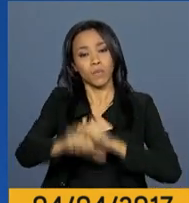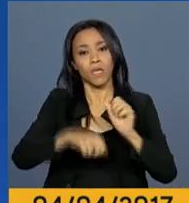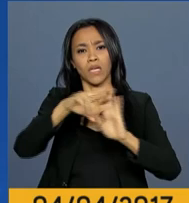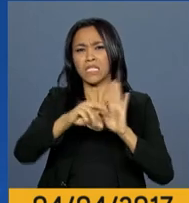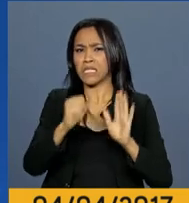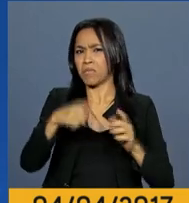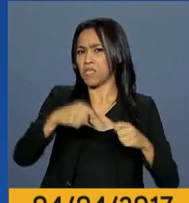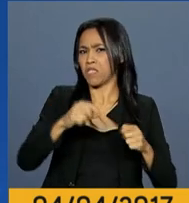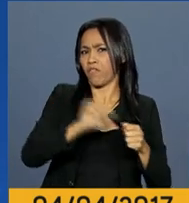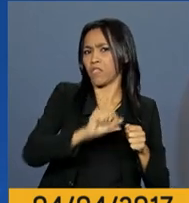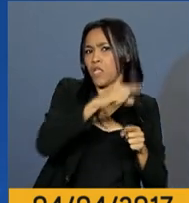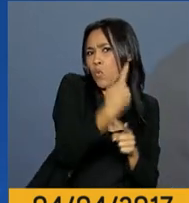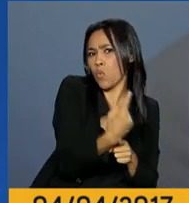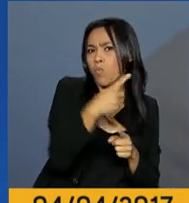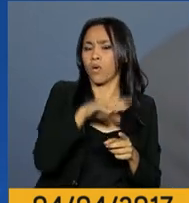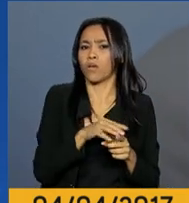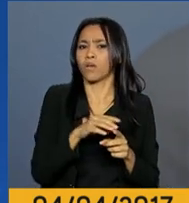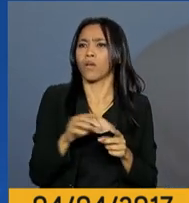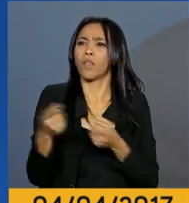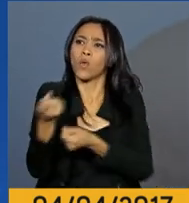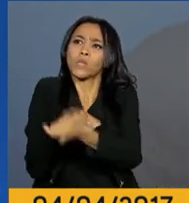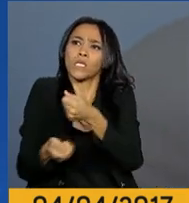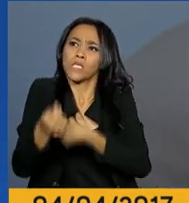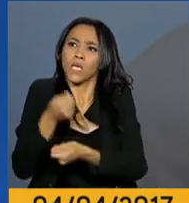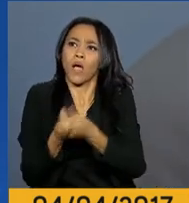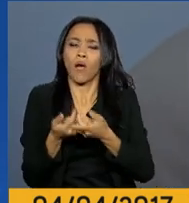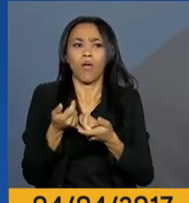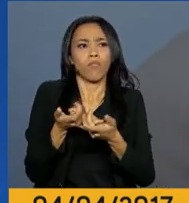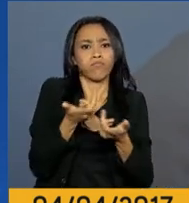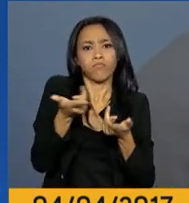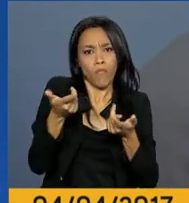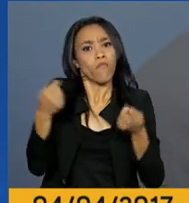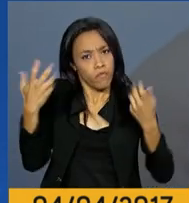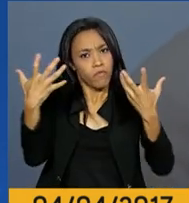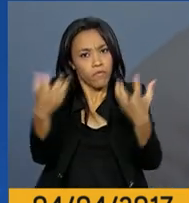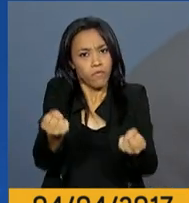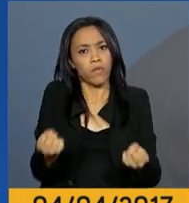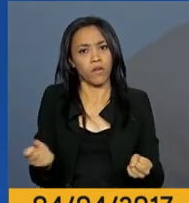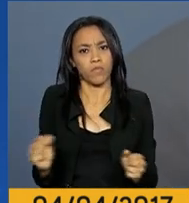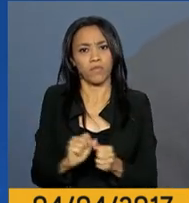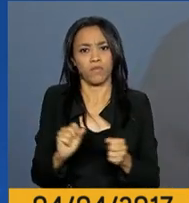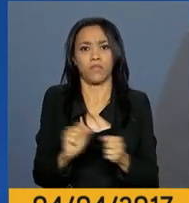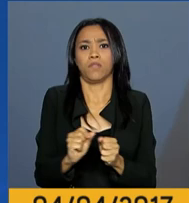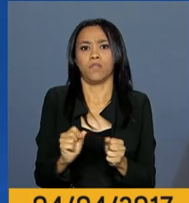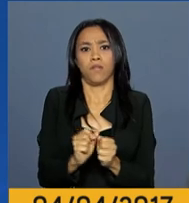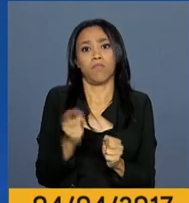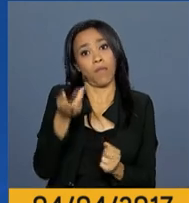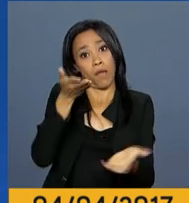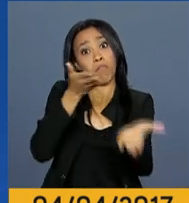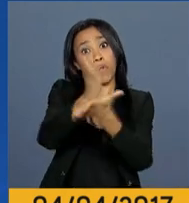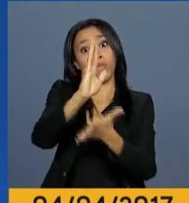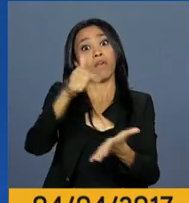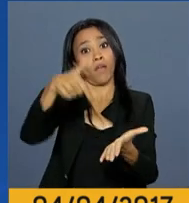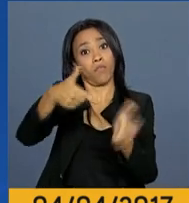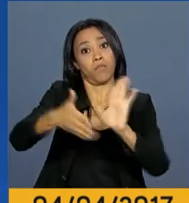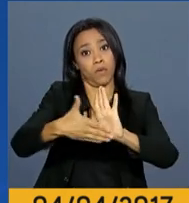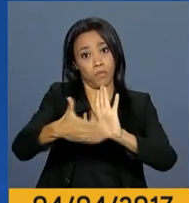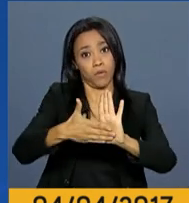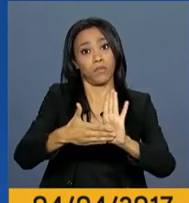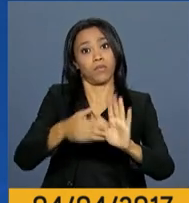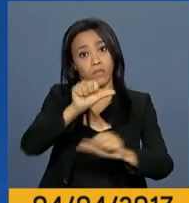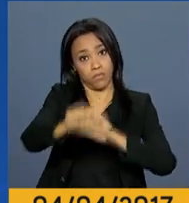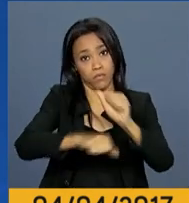uma ou outra adequação, uma outra negociação, nós temos que realizá-la para aprová-la.